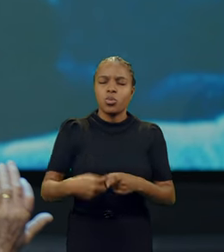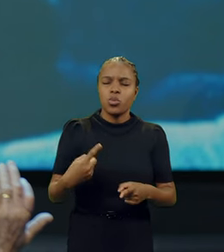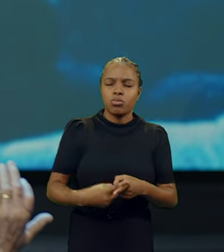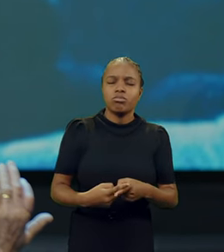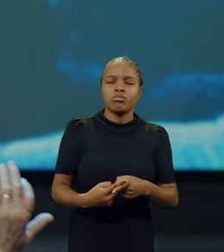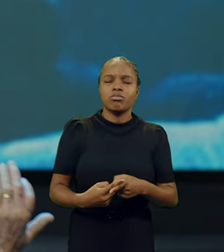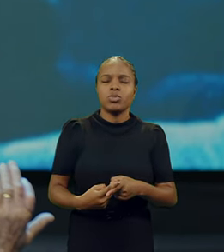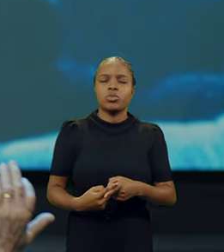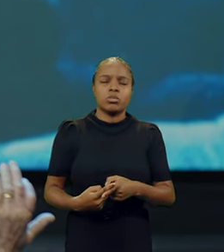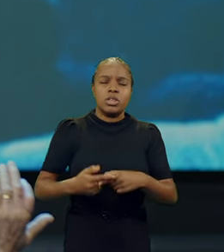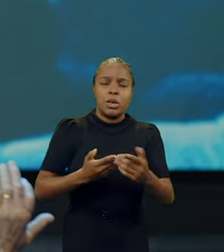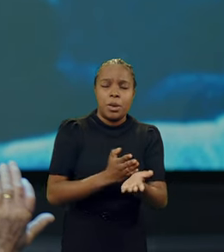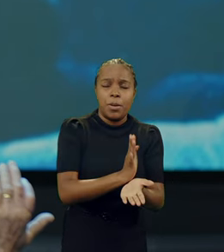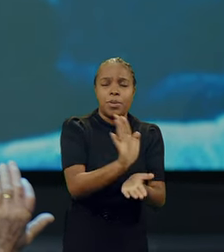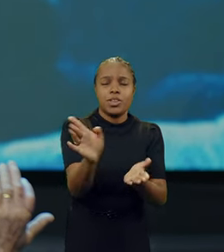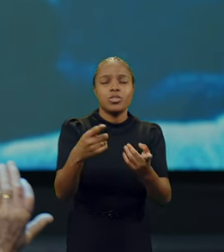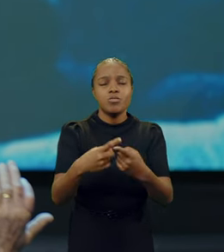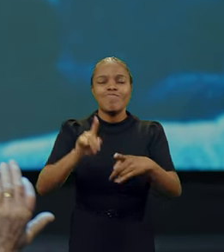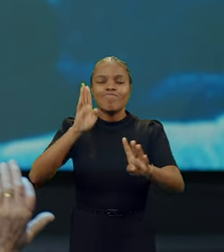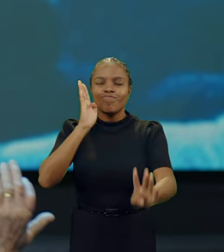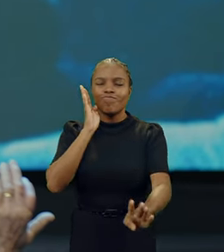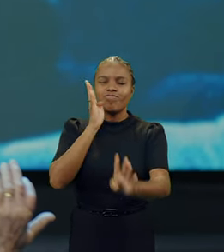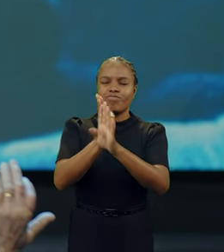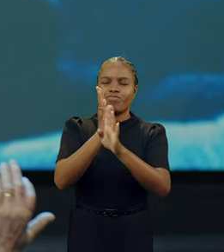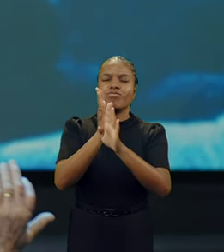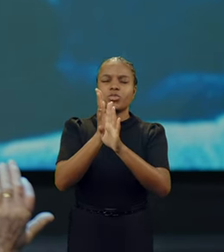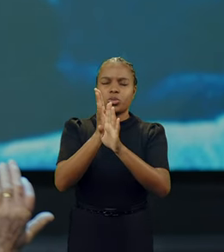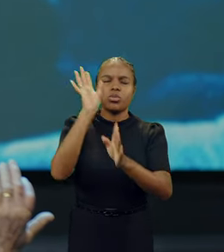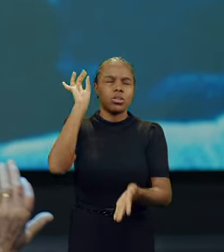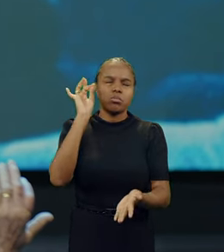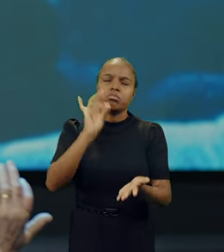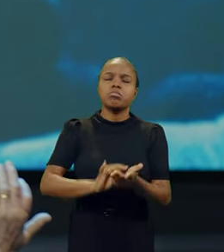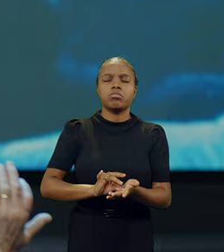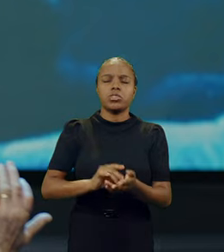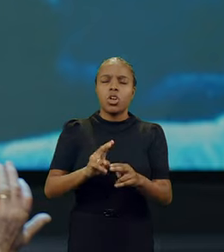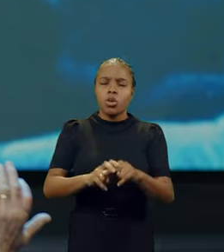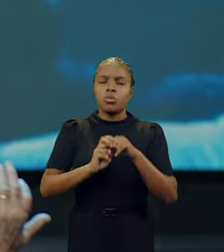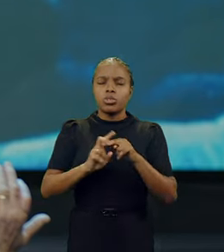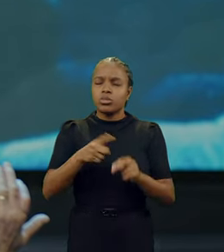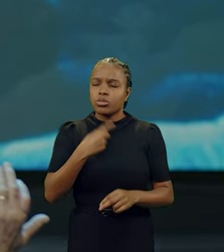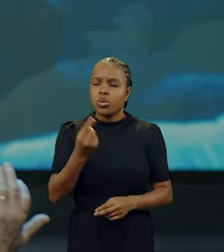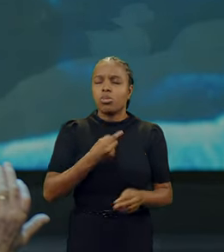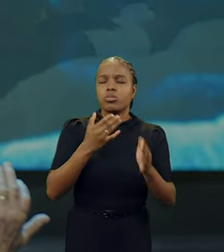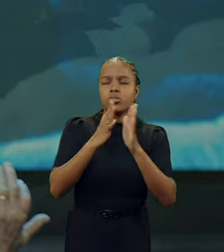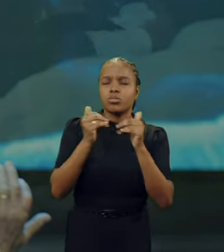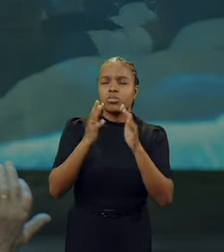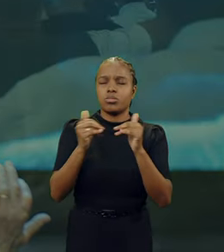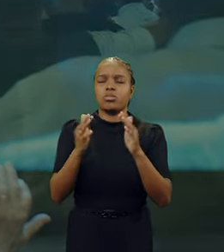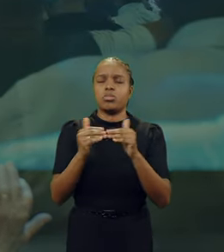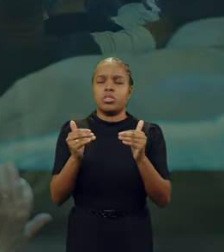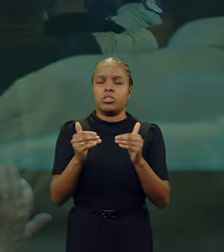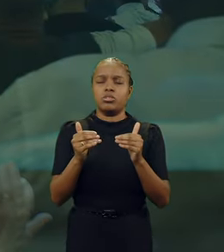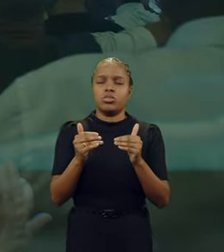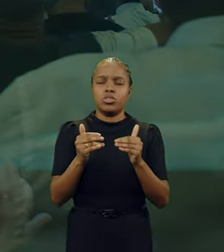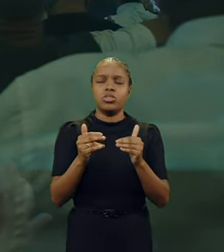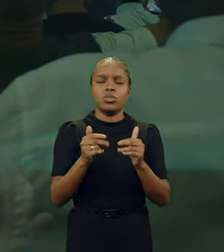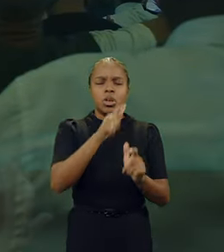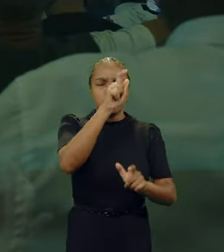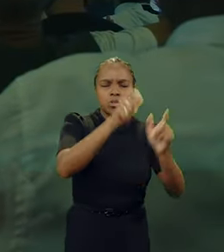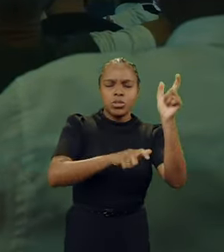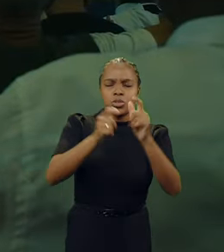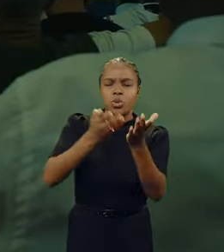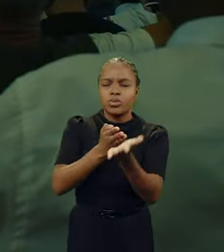perdido e foi encontrado, foi achado. Por isso queremos pedir, Senhor, por aqueles que estão